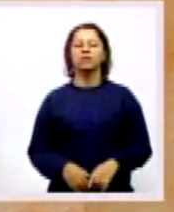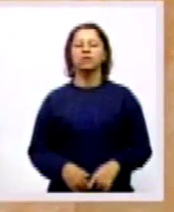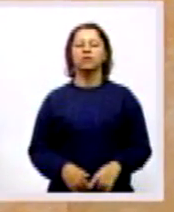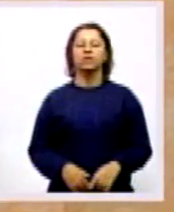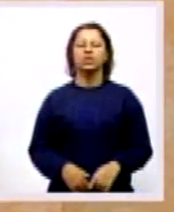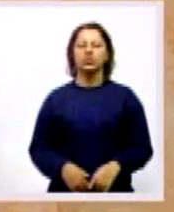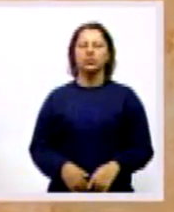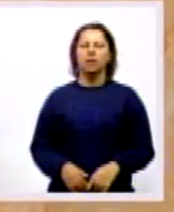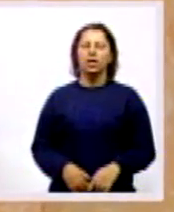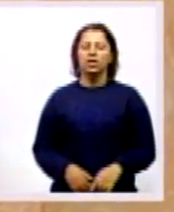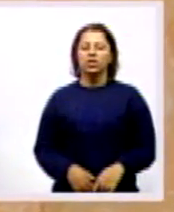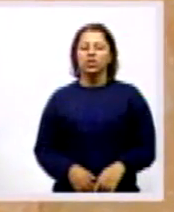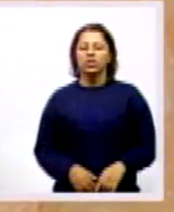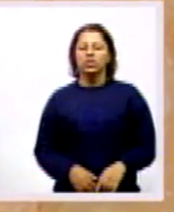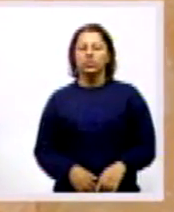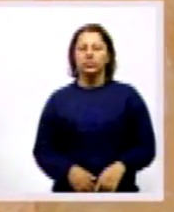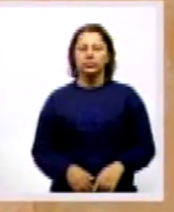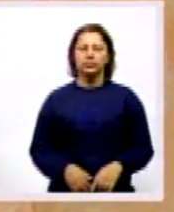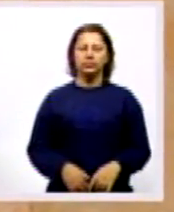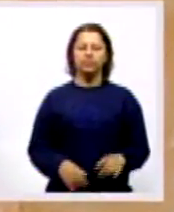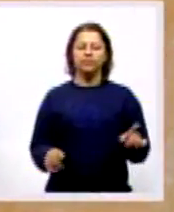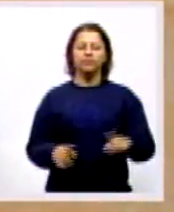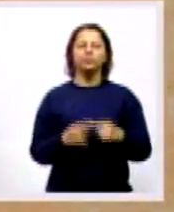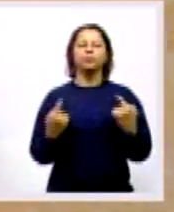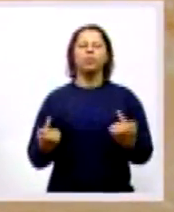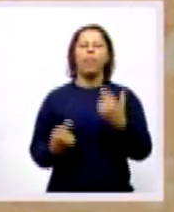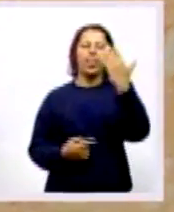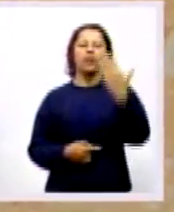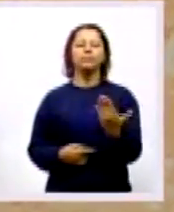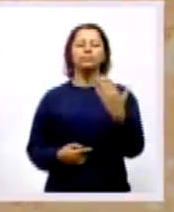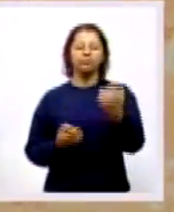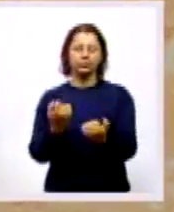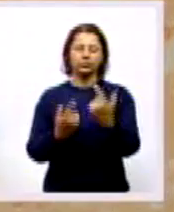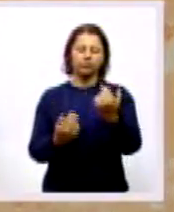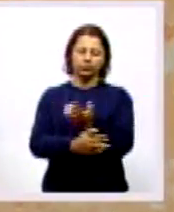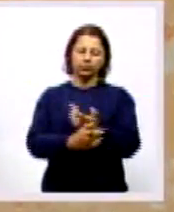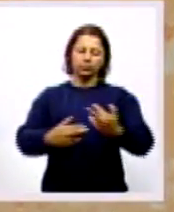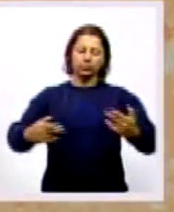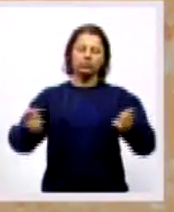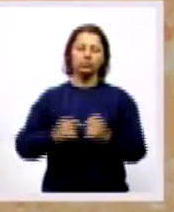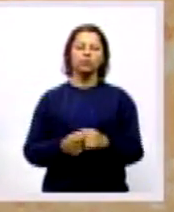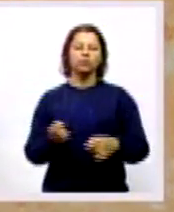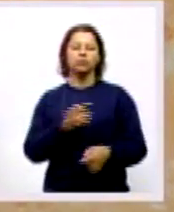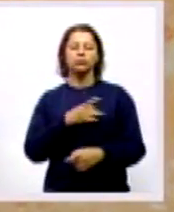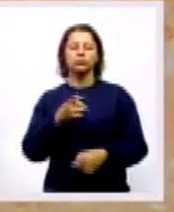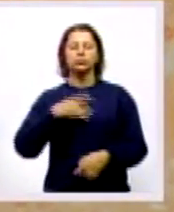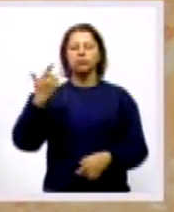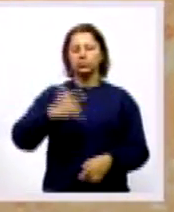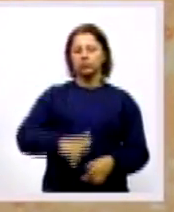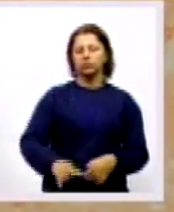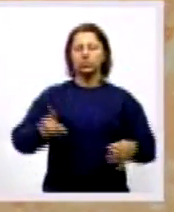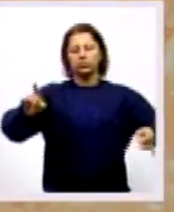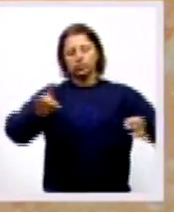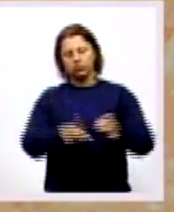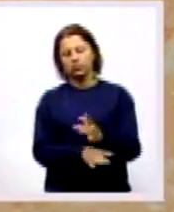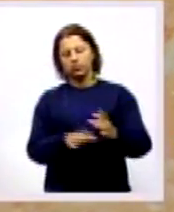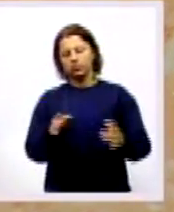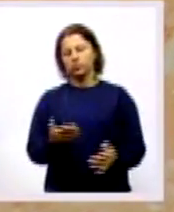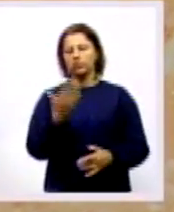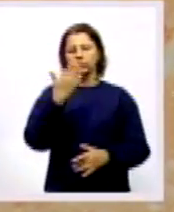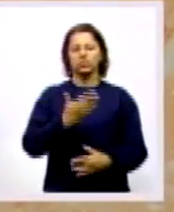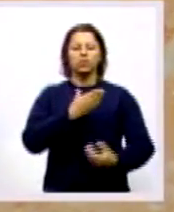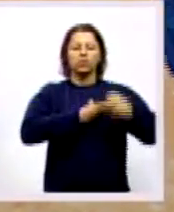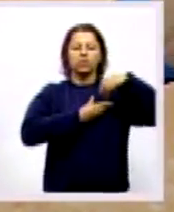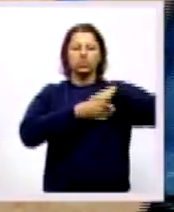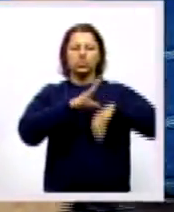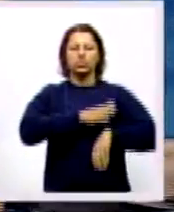consciência, você faz isso. Só que diante de algumas situações, o medo continua absolutamente presente dentro